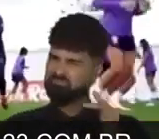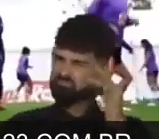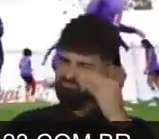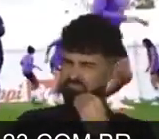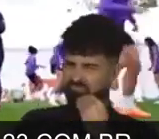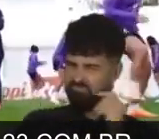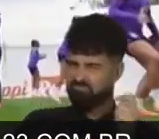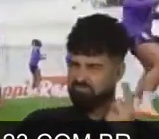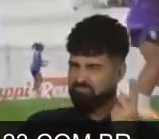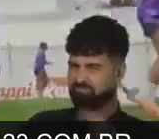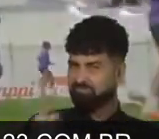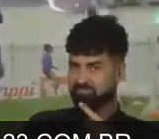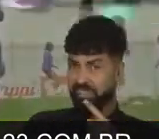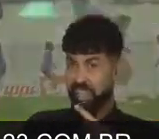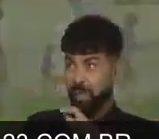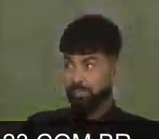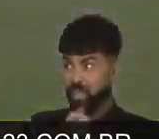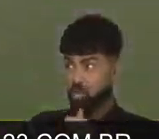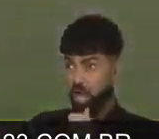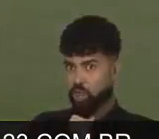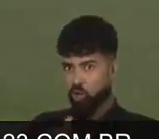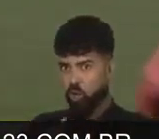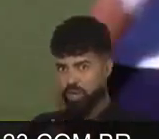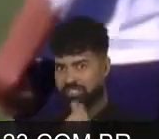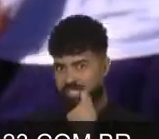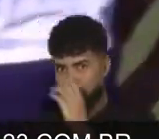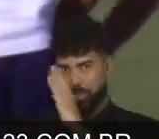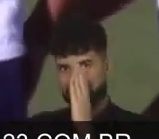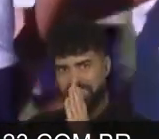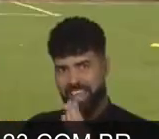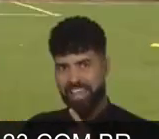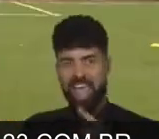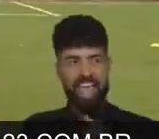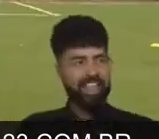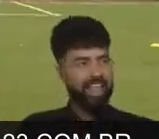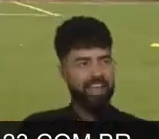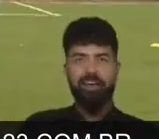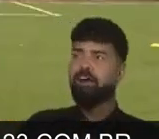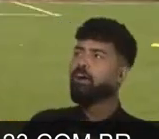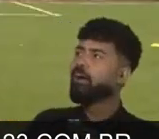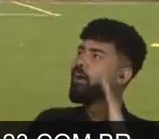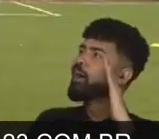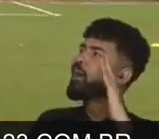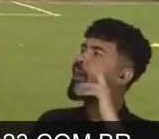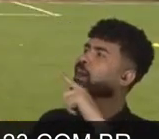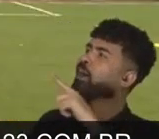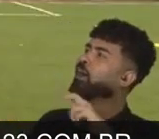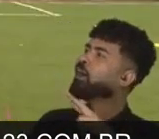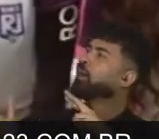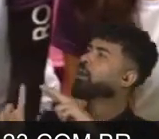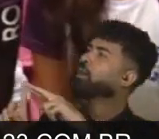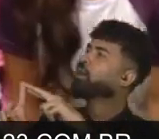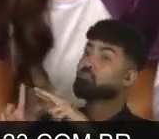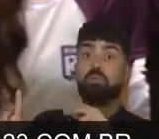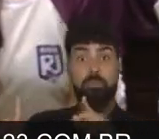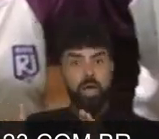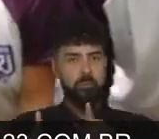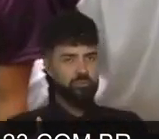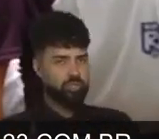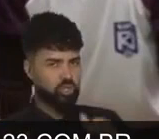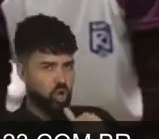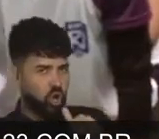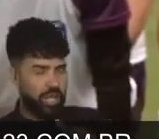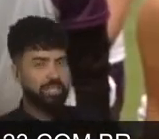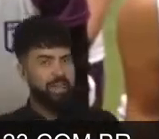jogadoras da seleção brasileira representam o sonho das crianças, professoras e demais profissionais da educação do